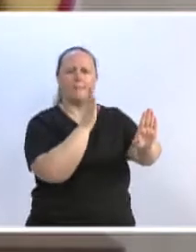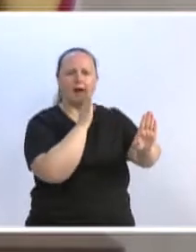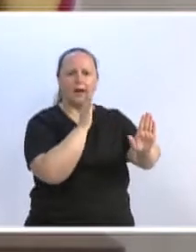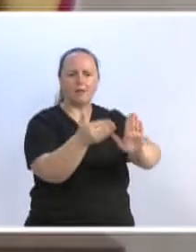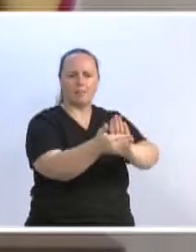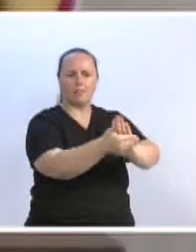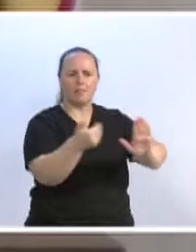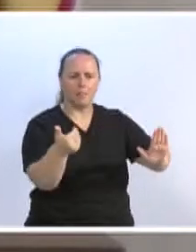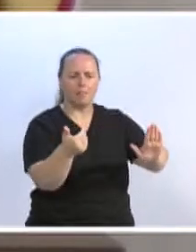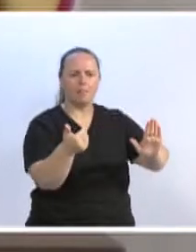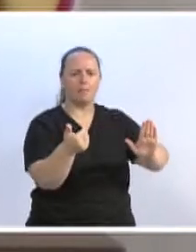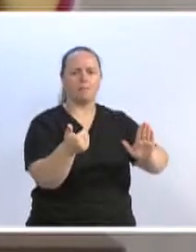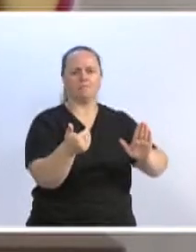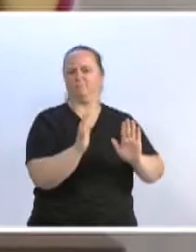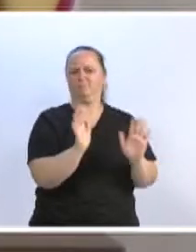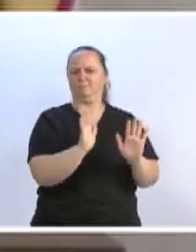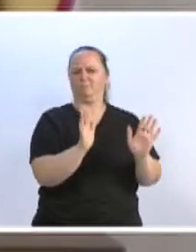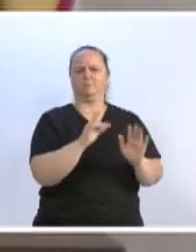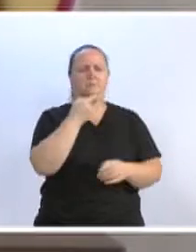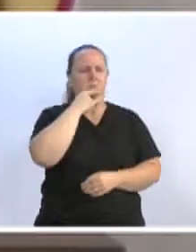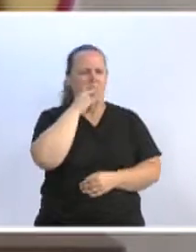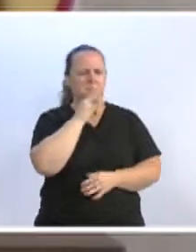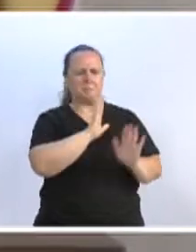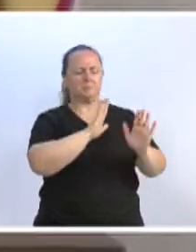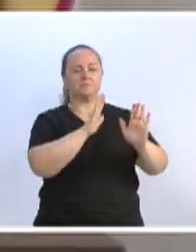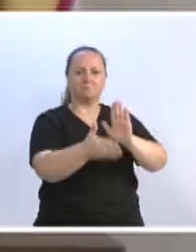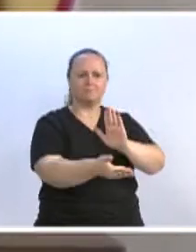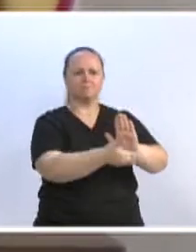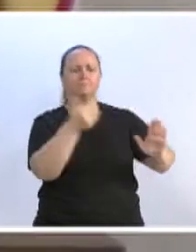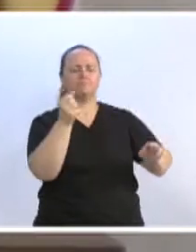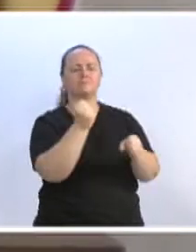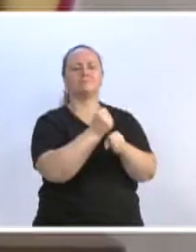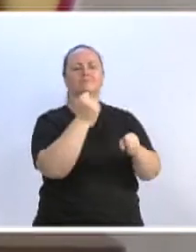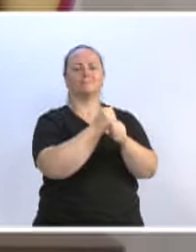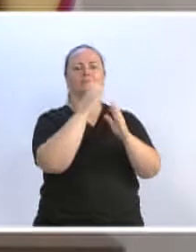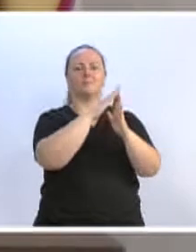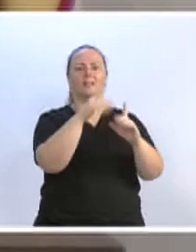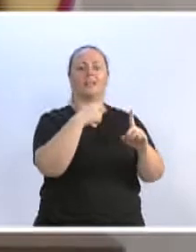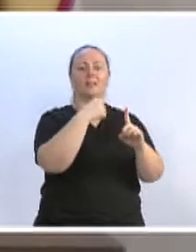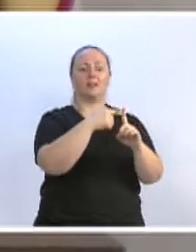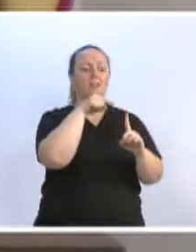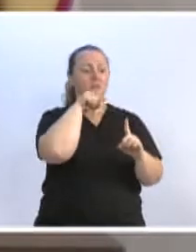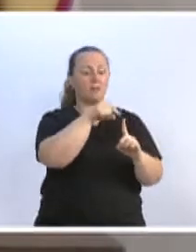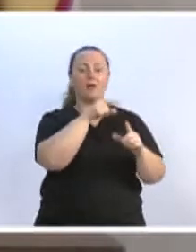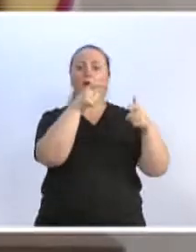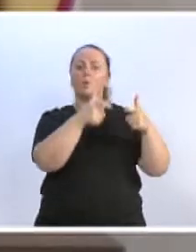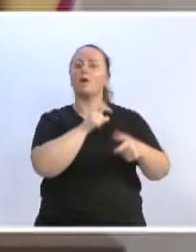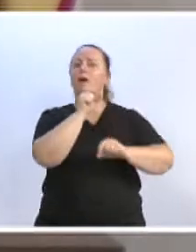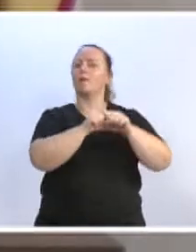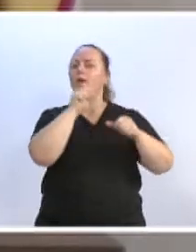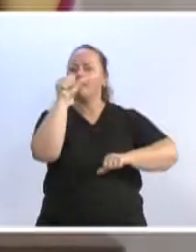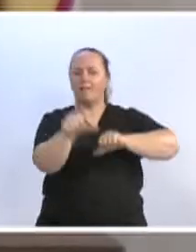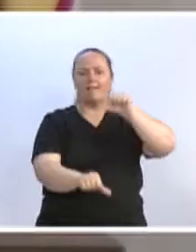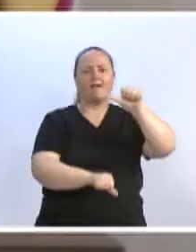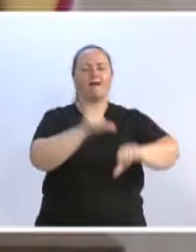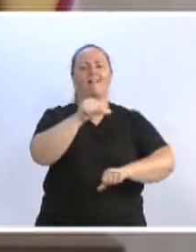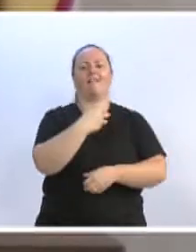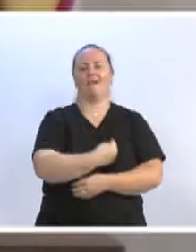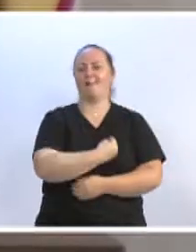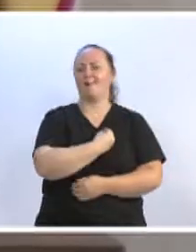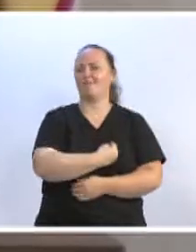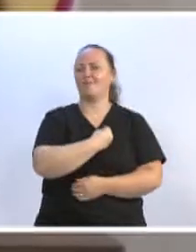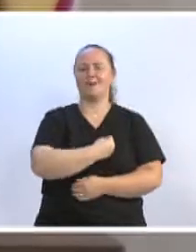de nós termos um boteco, nós tivéssemos uma igreja. Porque é ali que se transforma a vida. É ali que se conquista a vida. É ali